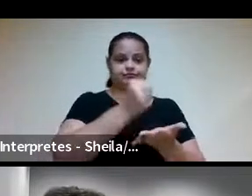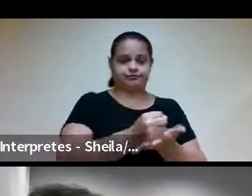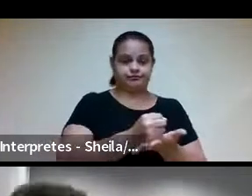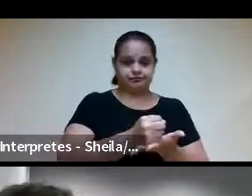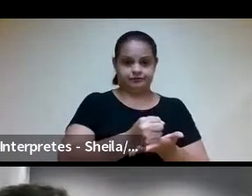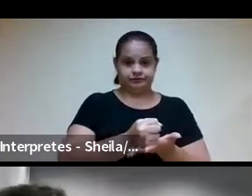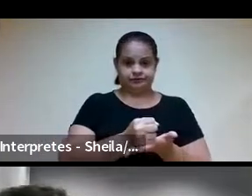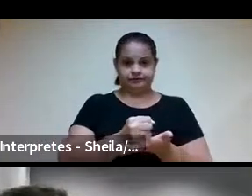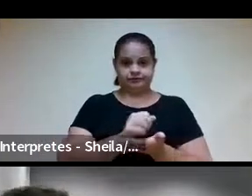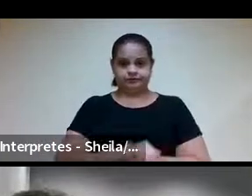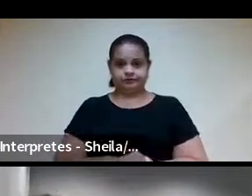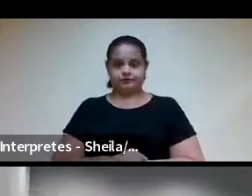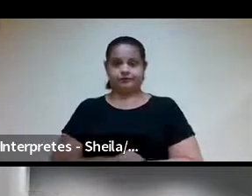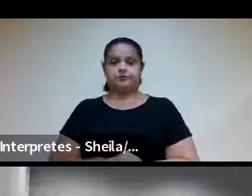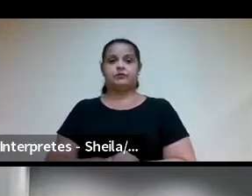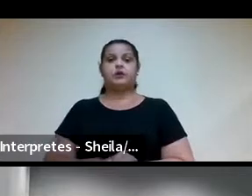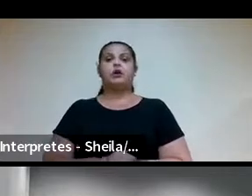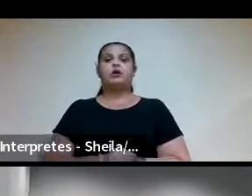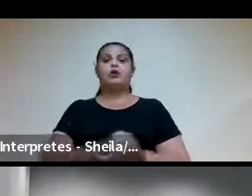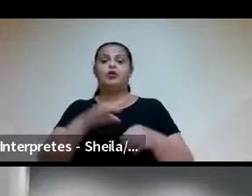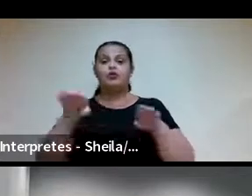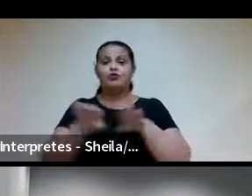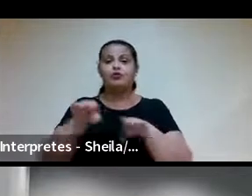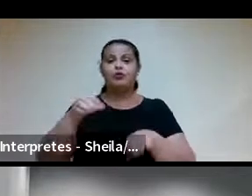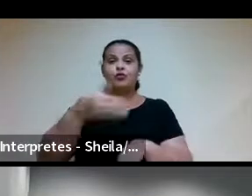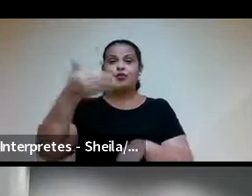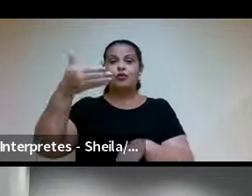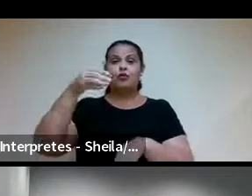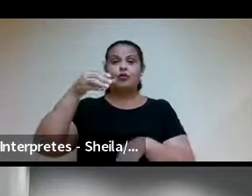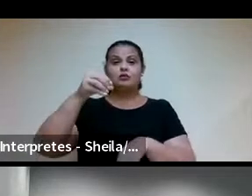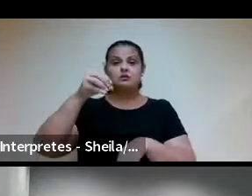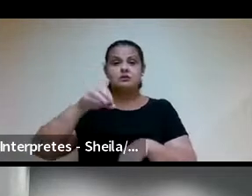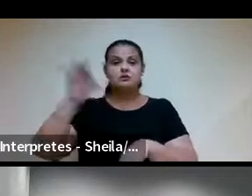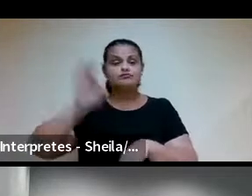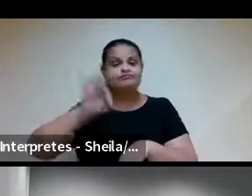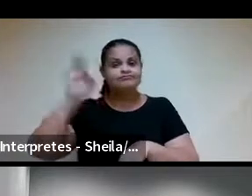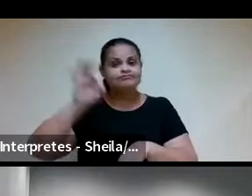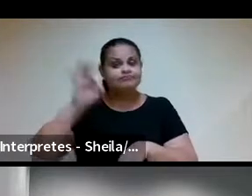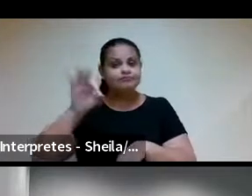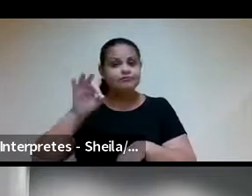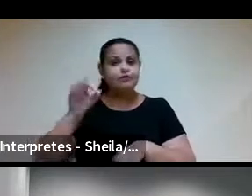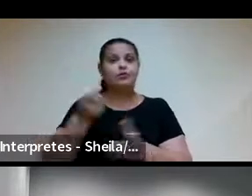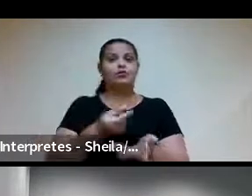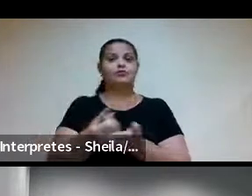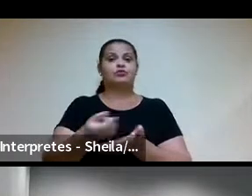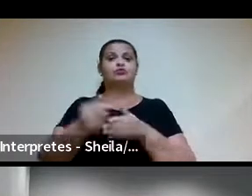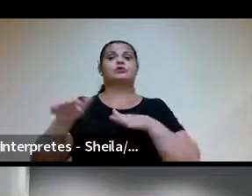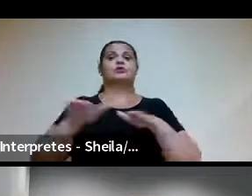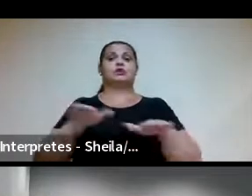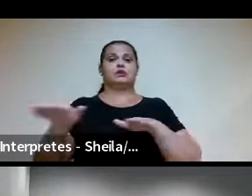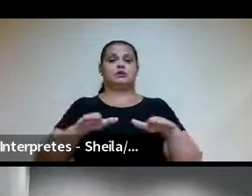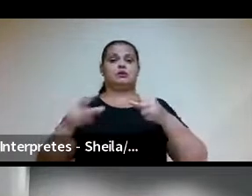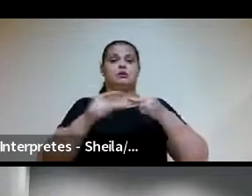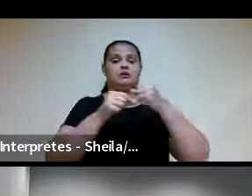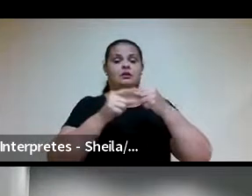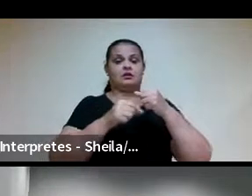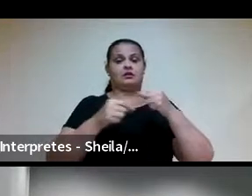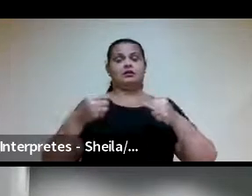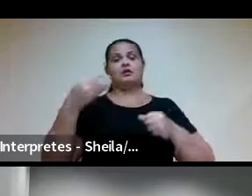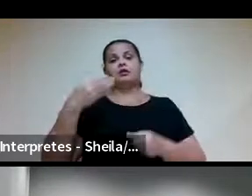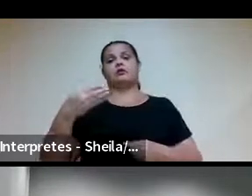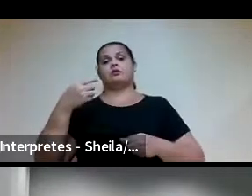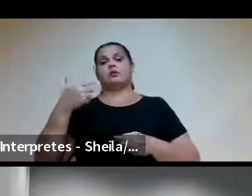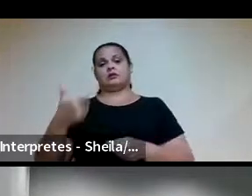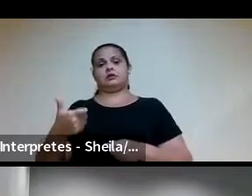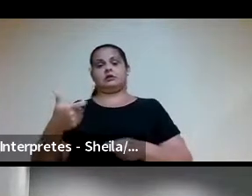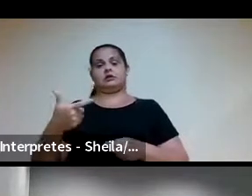106.16.172, corresponde a 100% dos gastos contratados para a campanha, infringindo dessa forma ao que dispõe o artigo 42, inciso 2º da